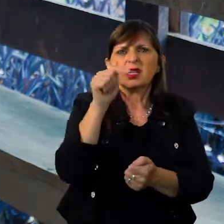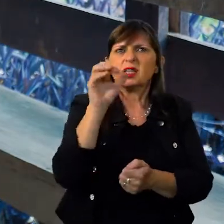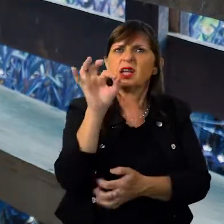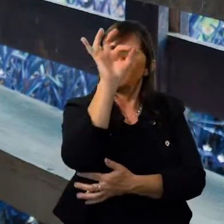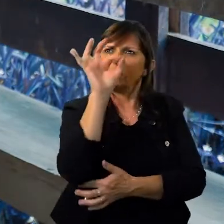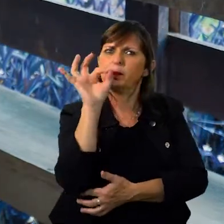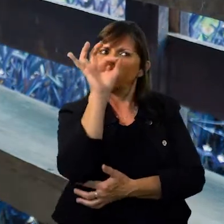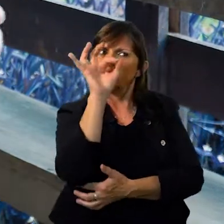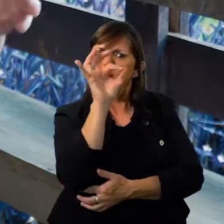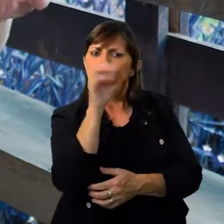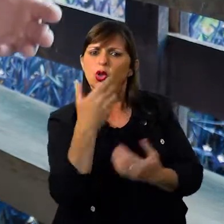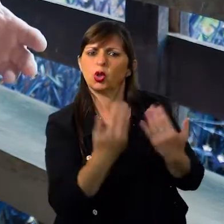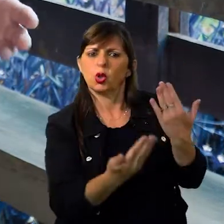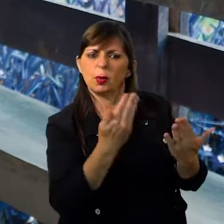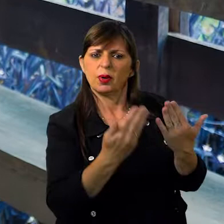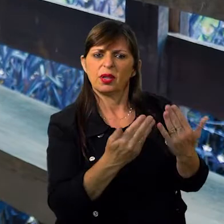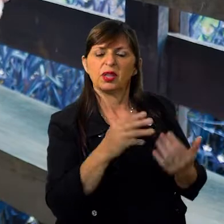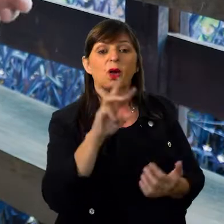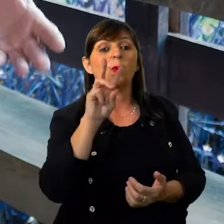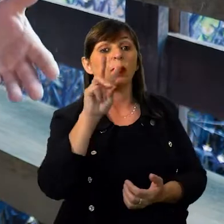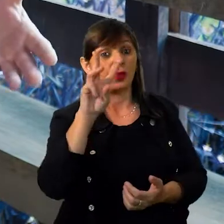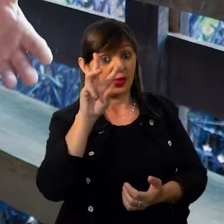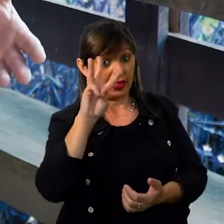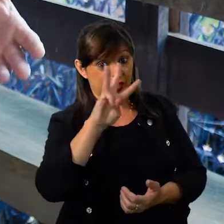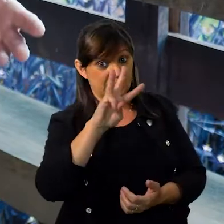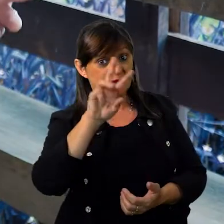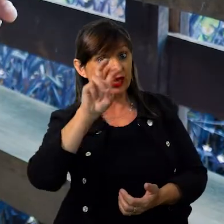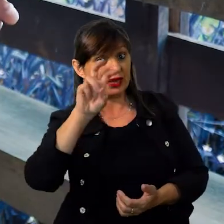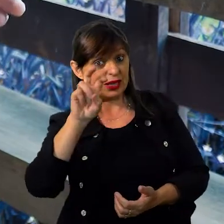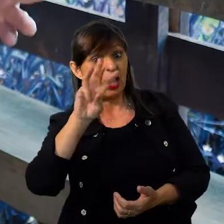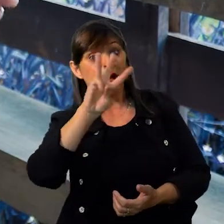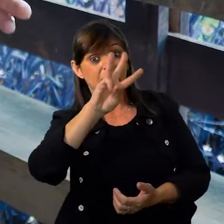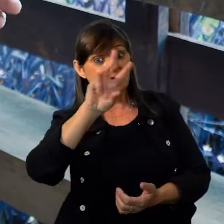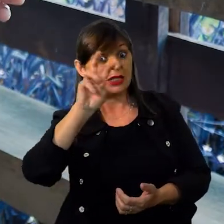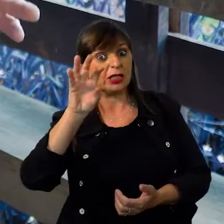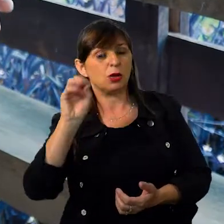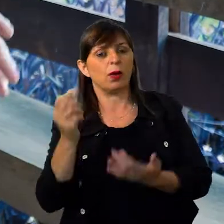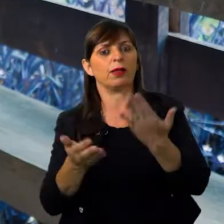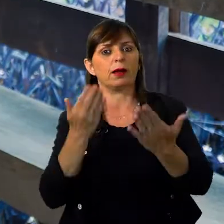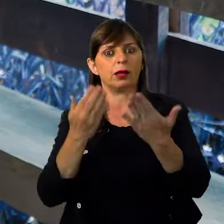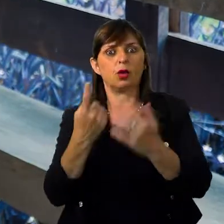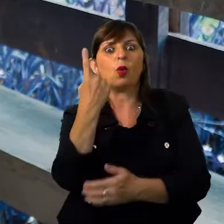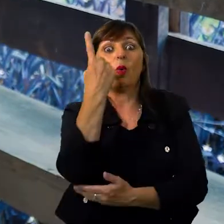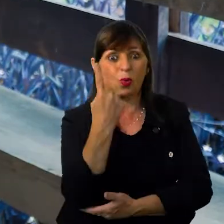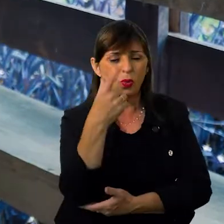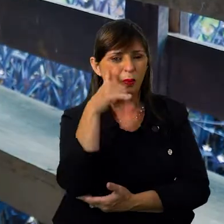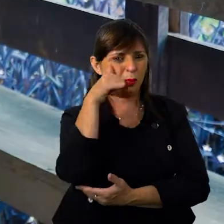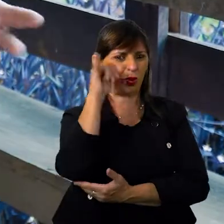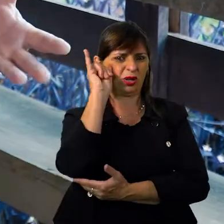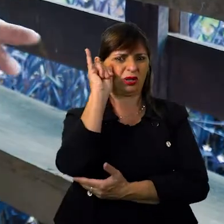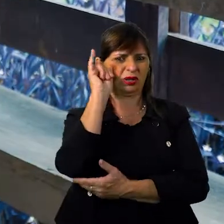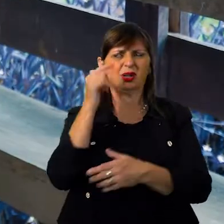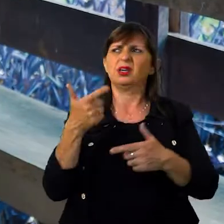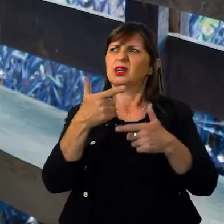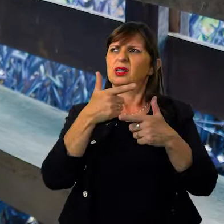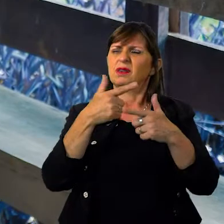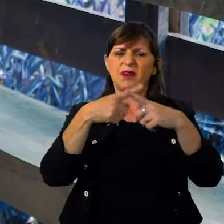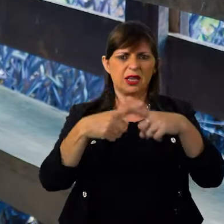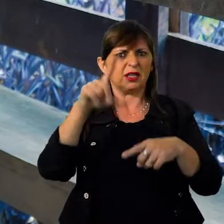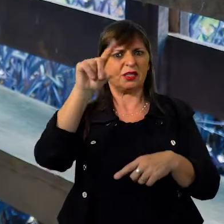de peso vivo pode puxar na boa setenta por cento do peso dele setenta por cento do peso dele então